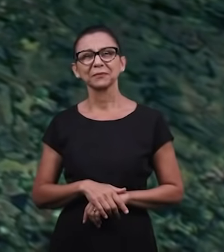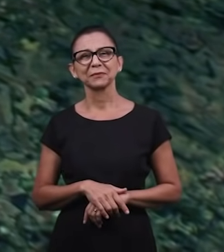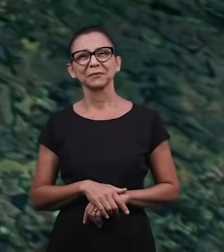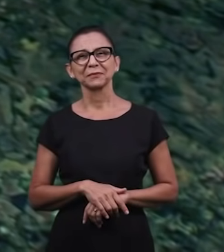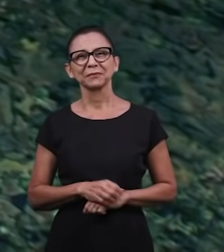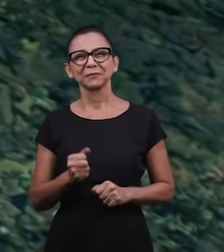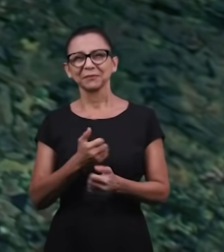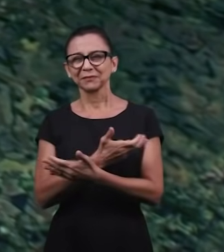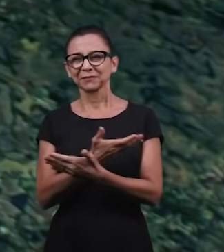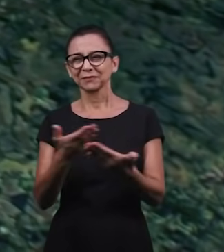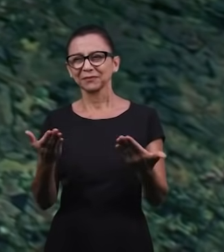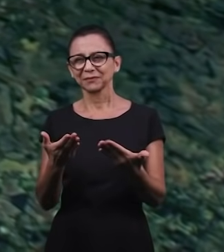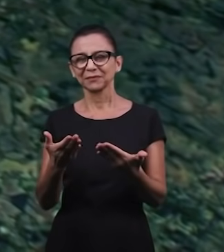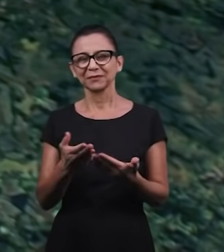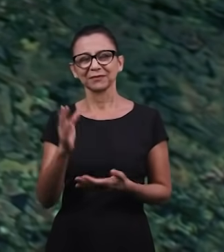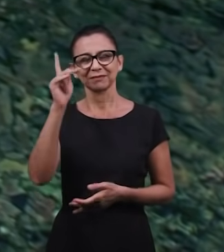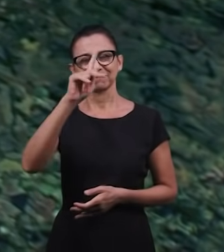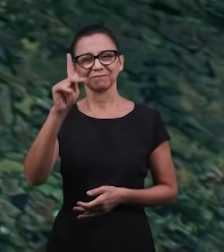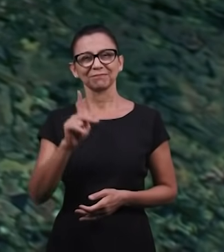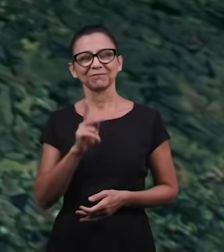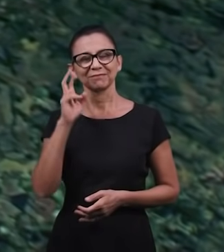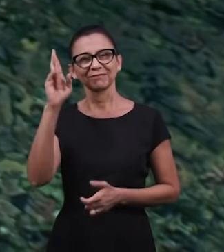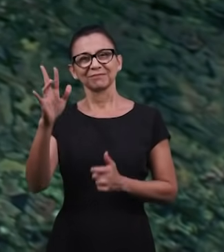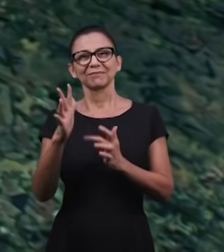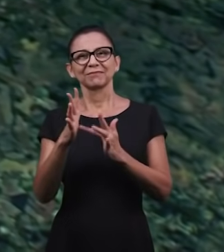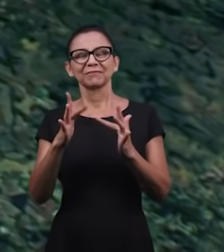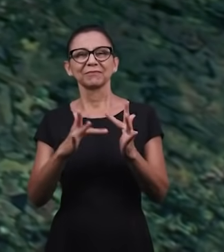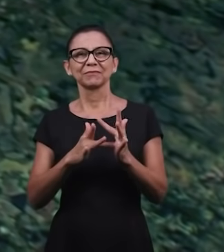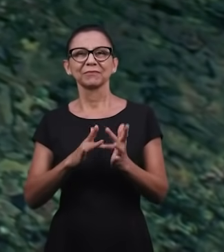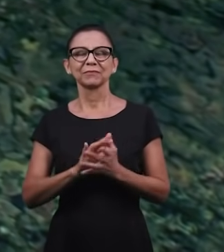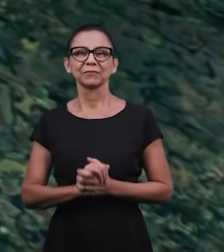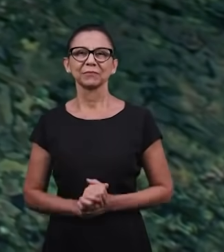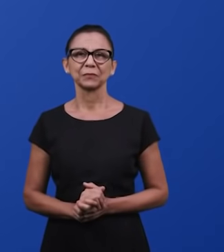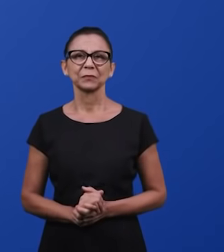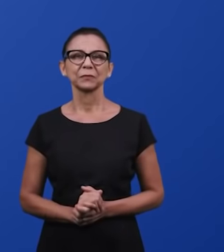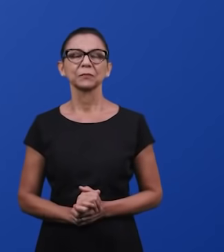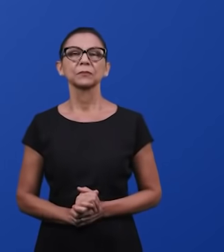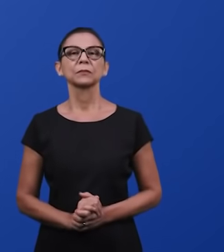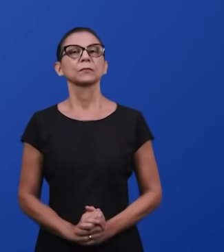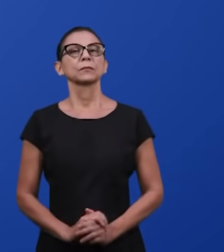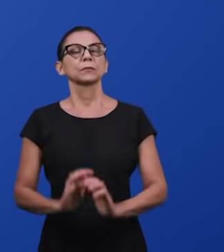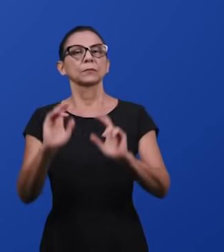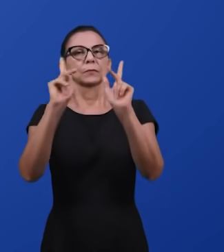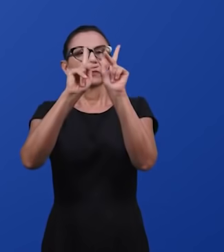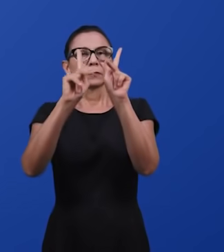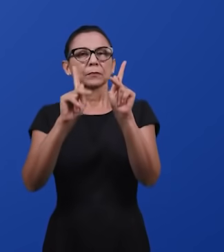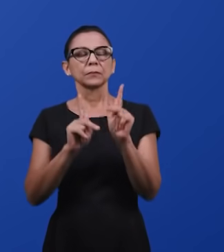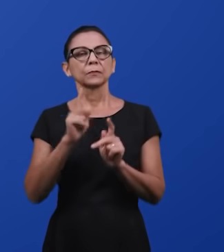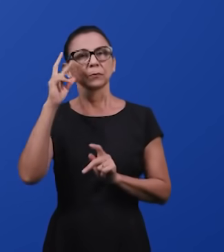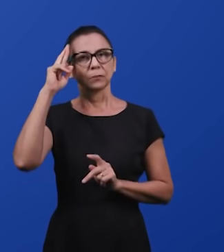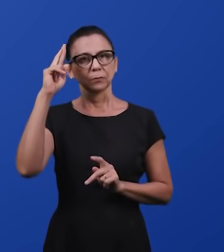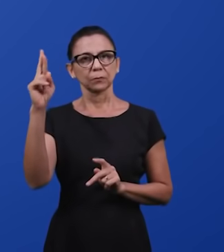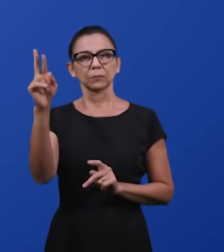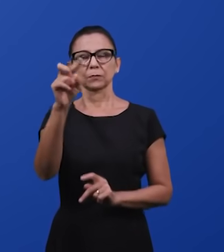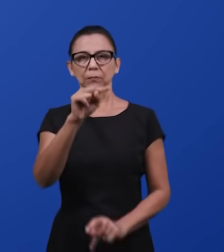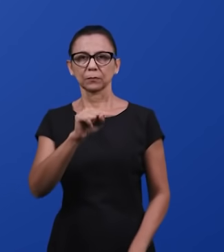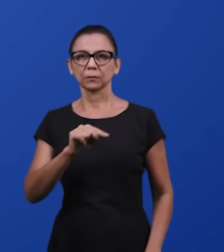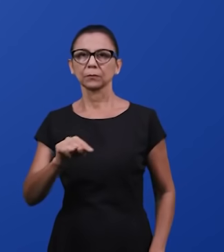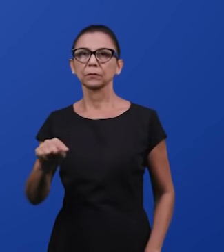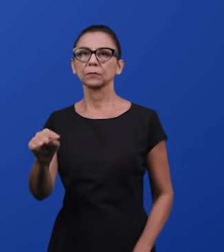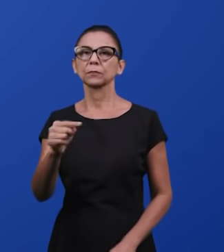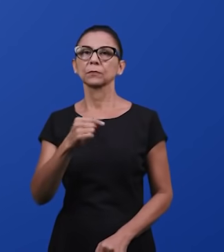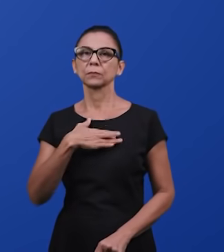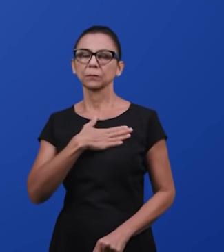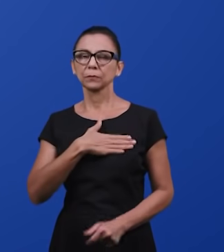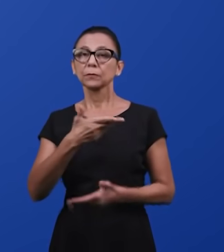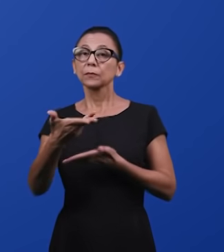companheiro Júnior, eu quero te cumprimentar, companheiro, com a paz do Senhor Jesus. Meus irmãos, a paz do Senhor a todos. Eu